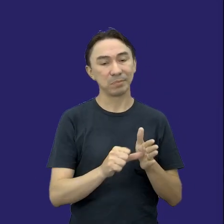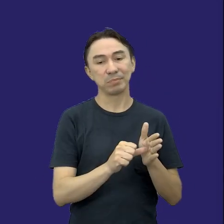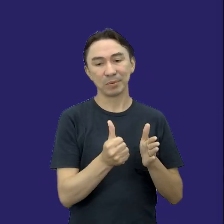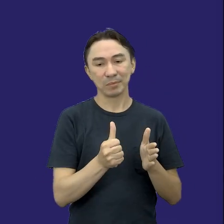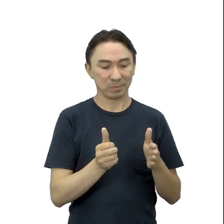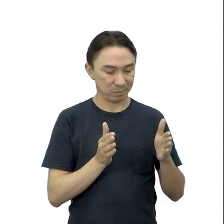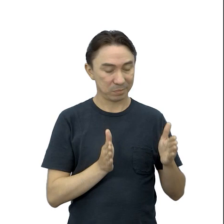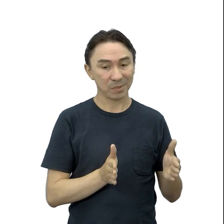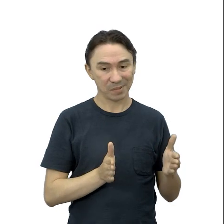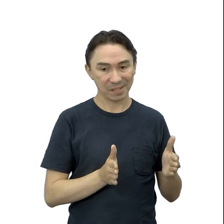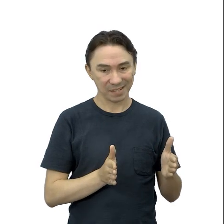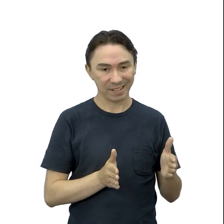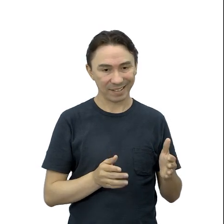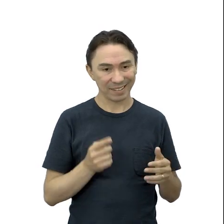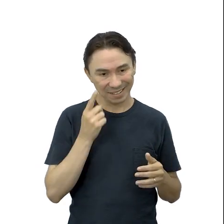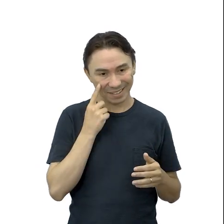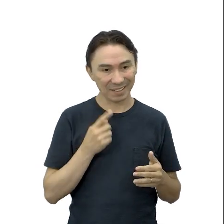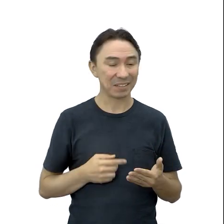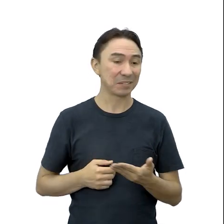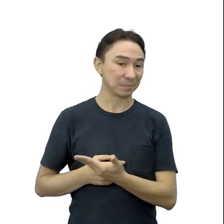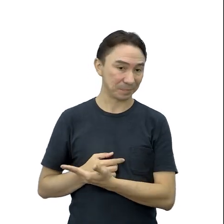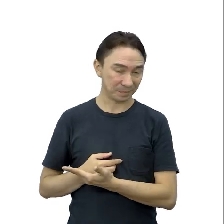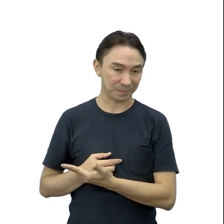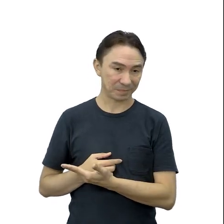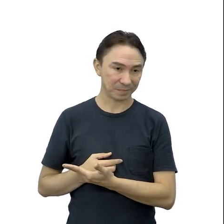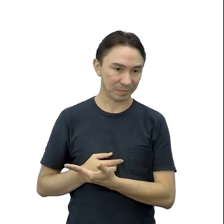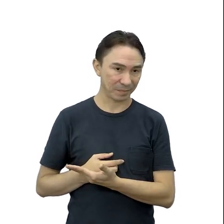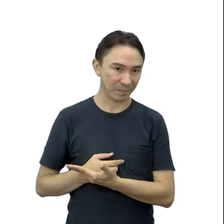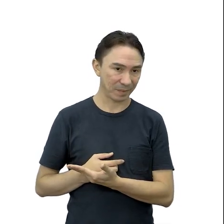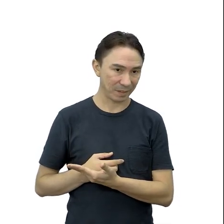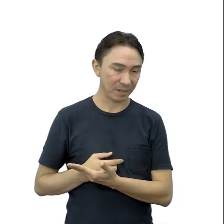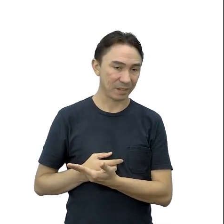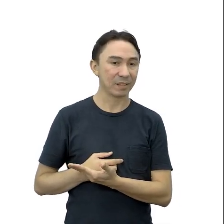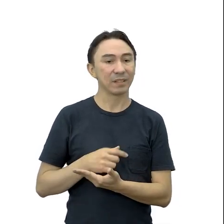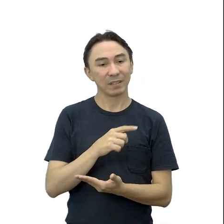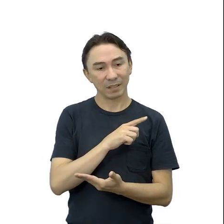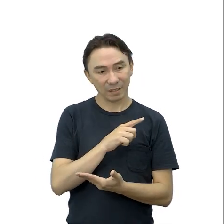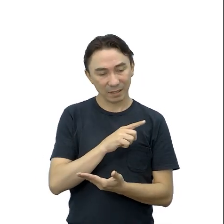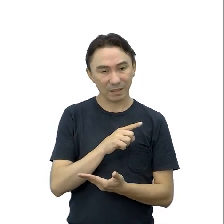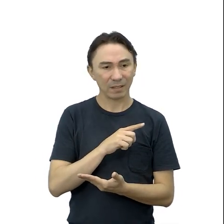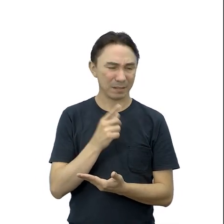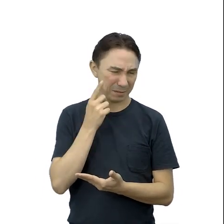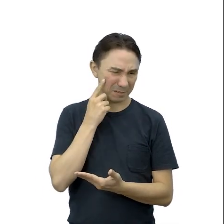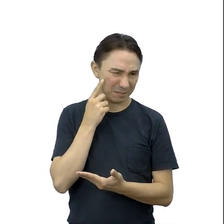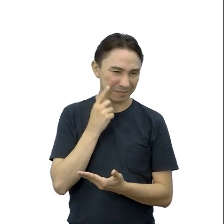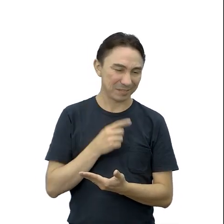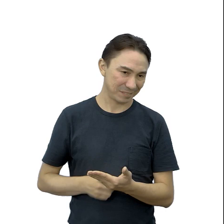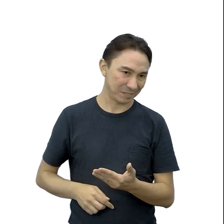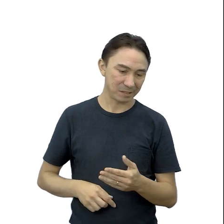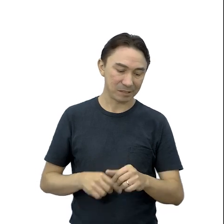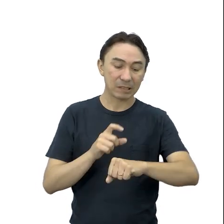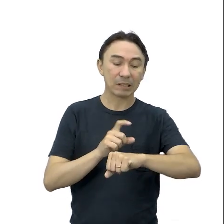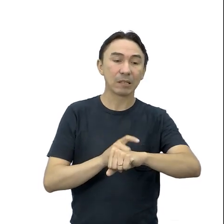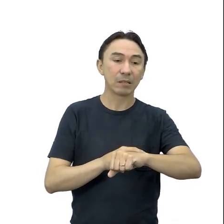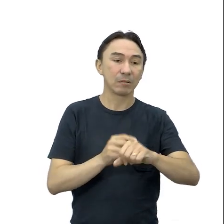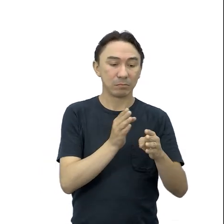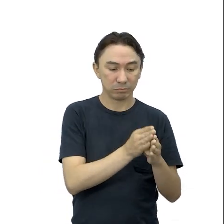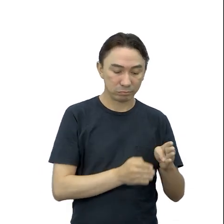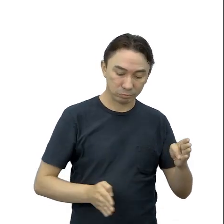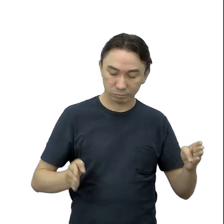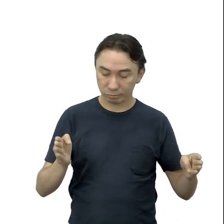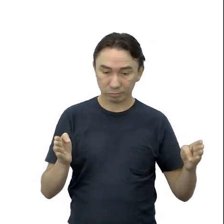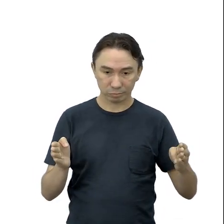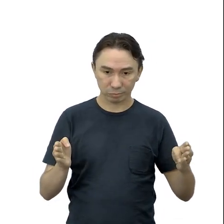aqui, a gente está apresentando. Nós vamos revisitar um cronograma que nós estamos trabalhando, né, desde o dia 2